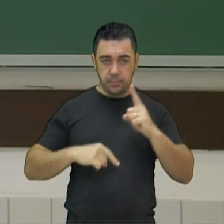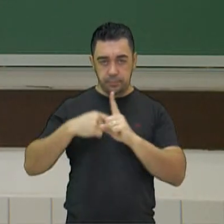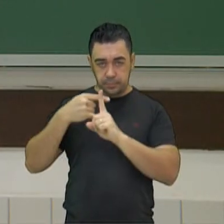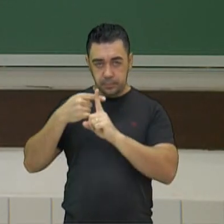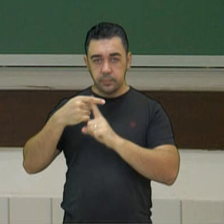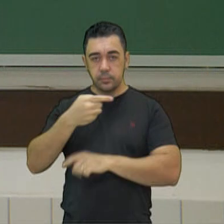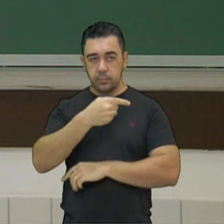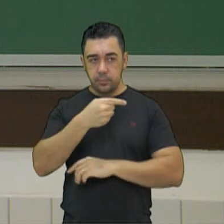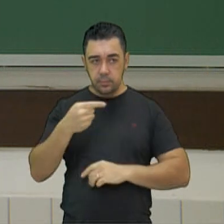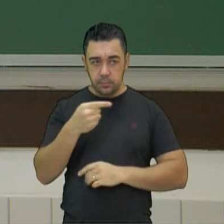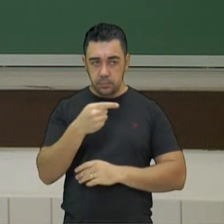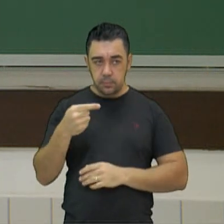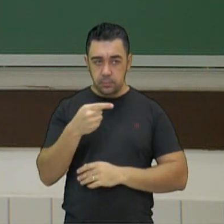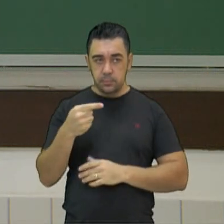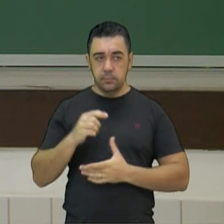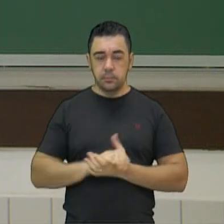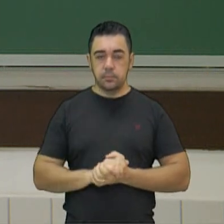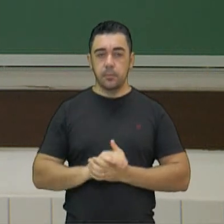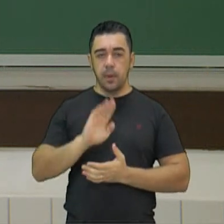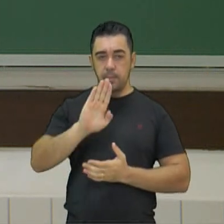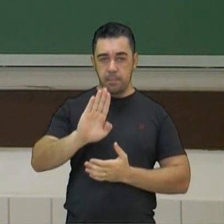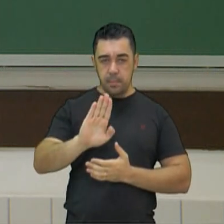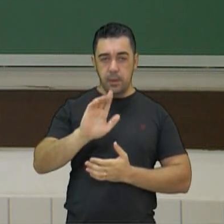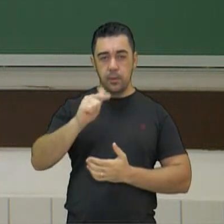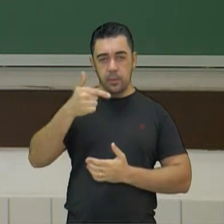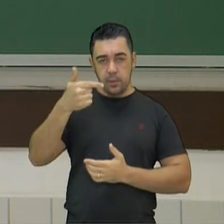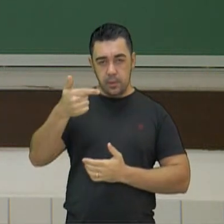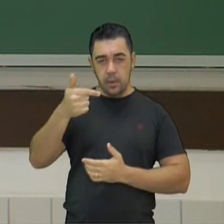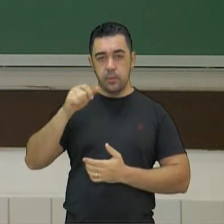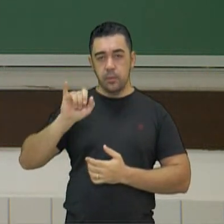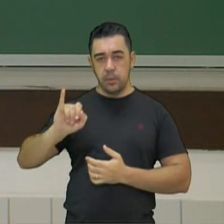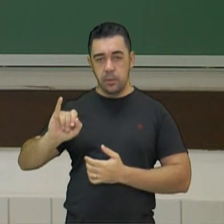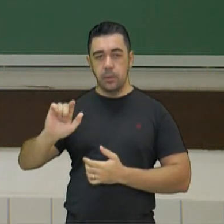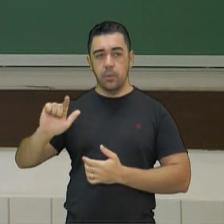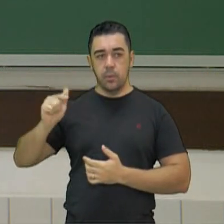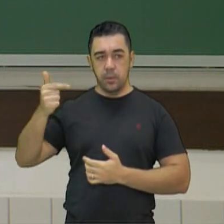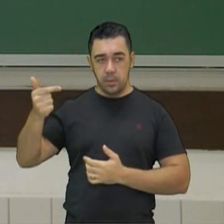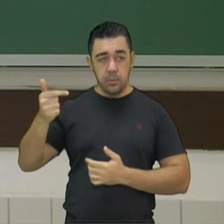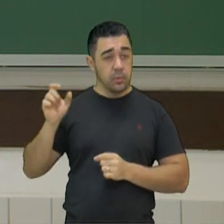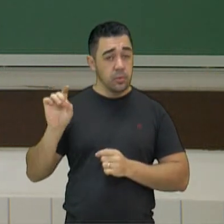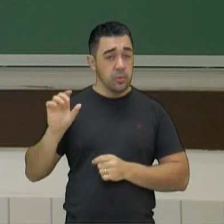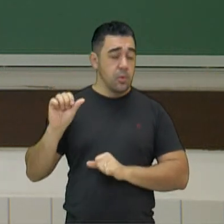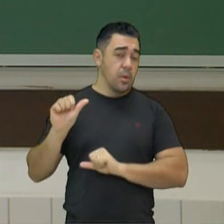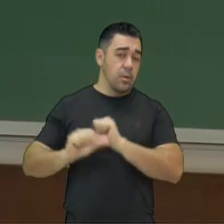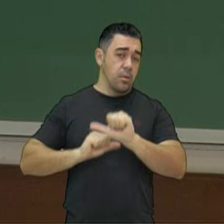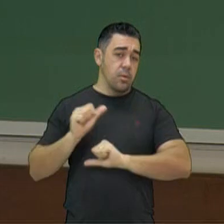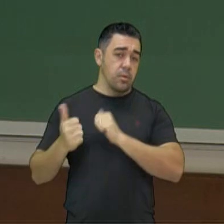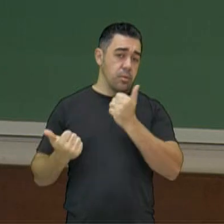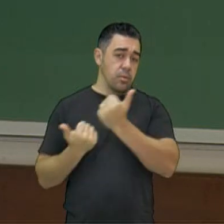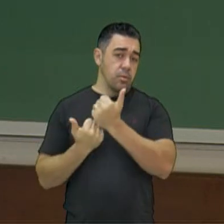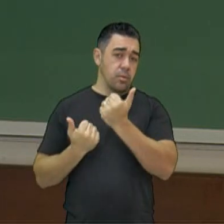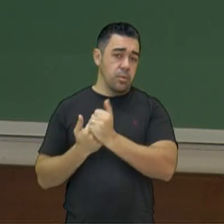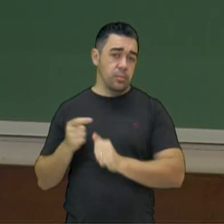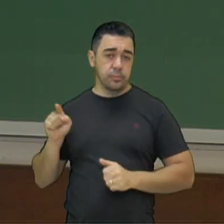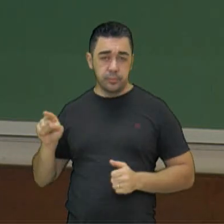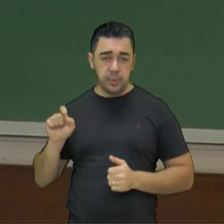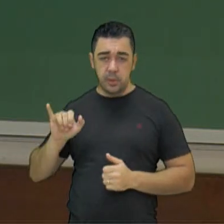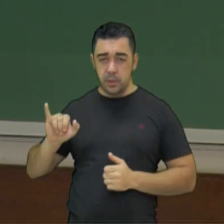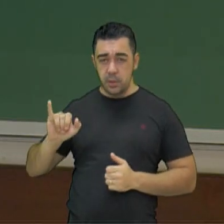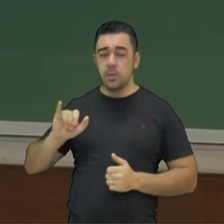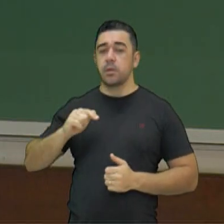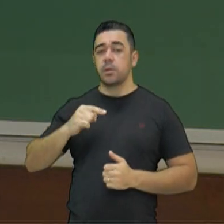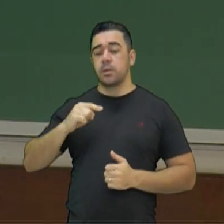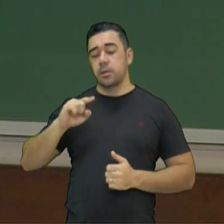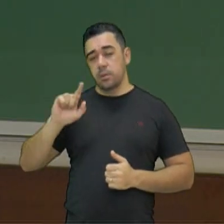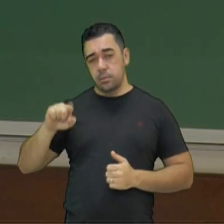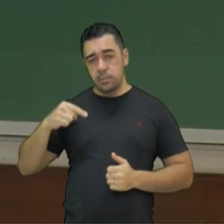negativo dá negativo. I vezes I ao quadrado, e aí eu só vou substituir o I ao quadrado por